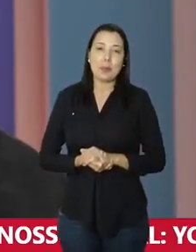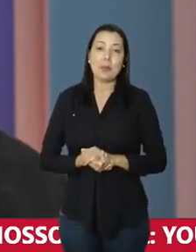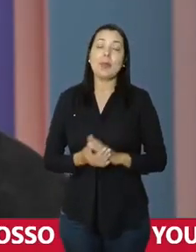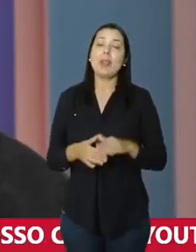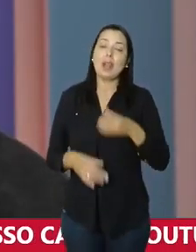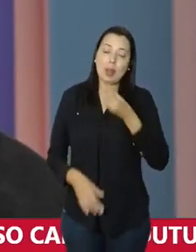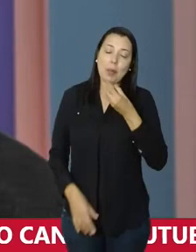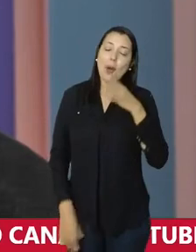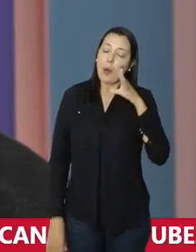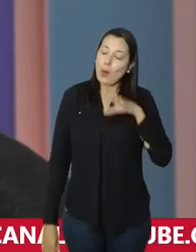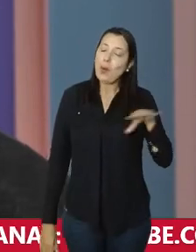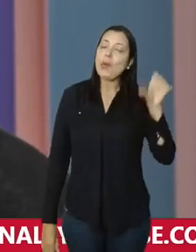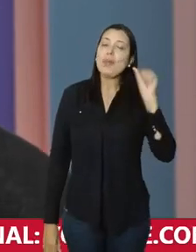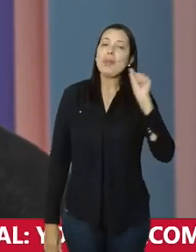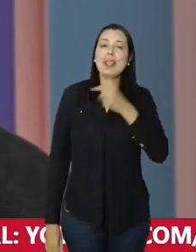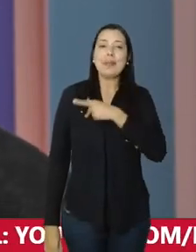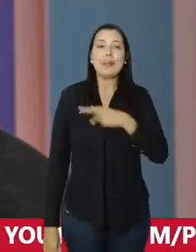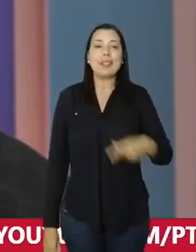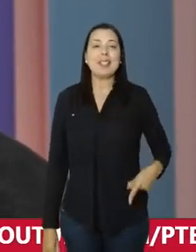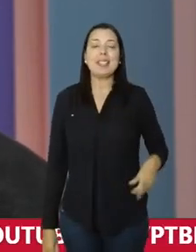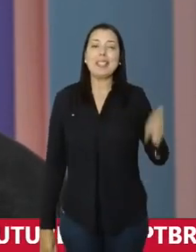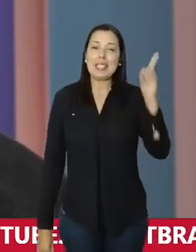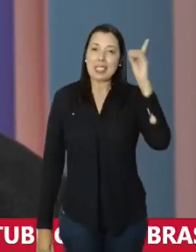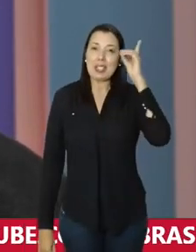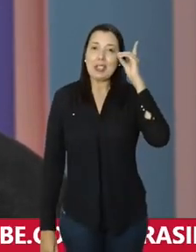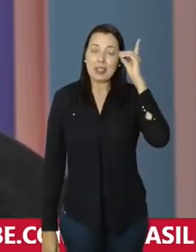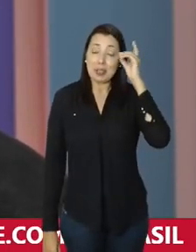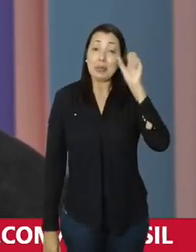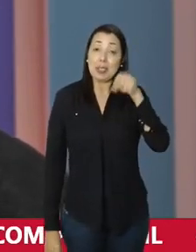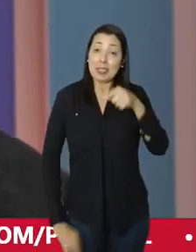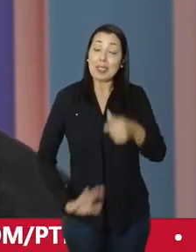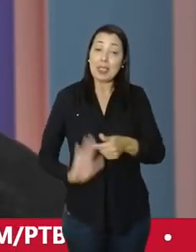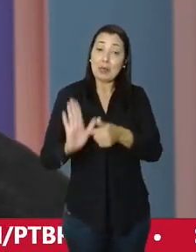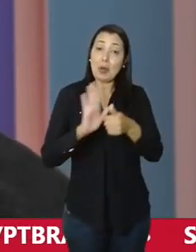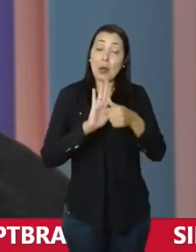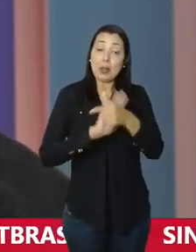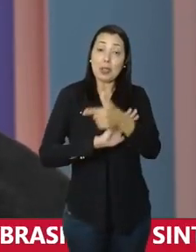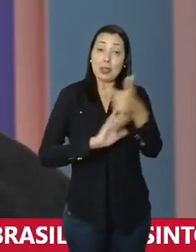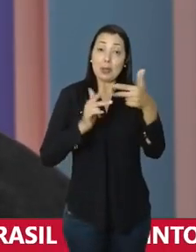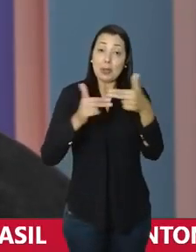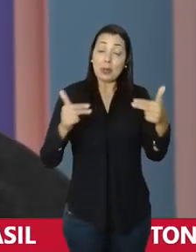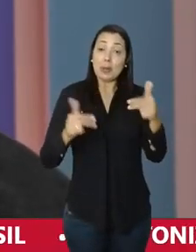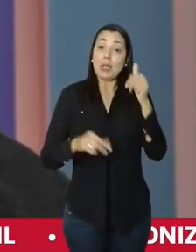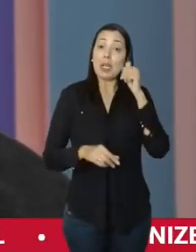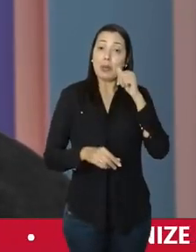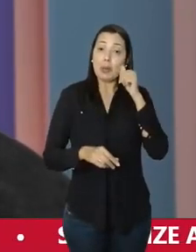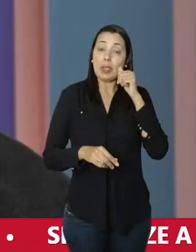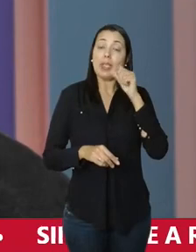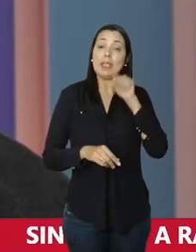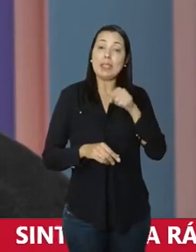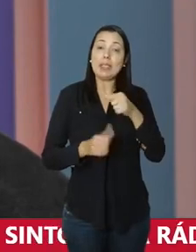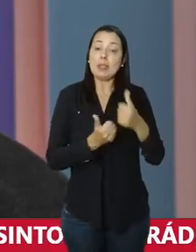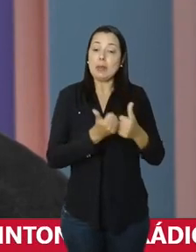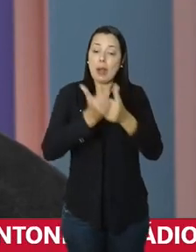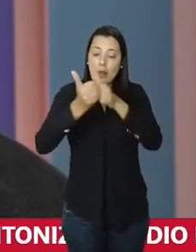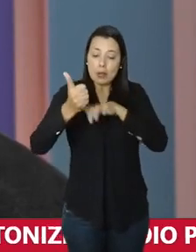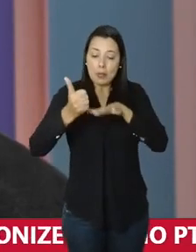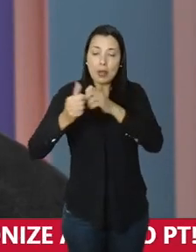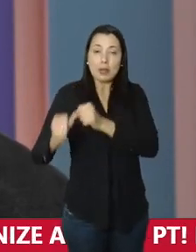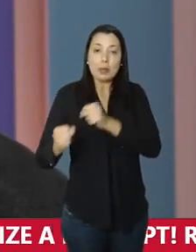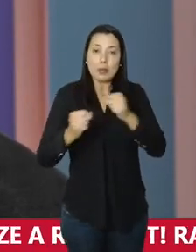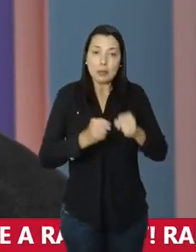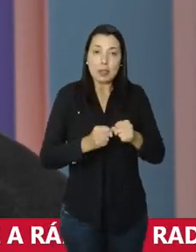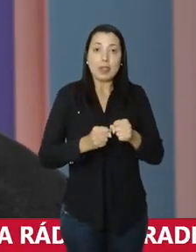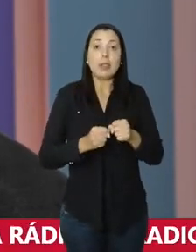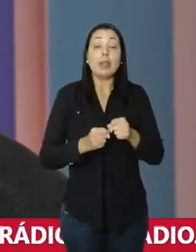Como é bom ouvir a presidenta Dilma Rousseff, e ela mostra duas facetas do que uma mulher, ao ocupar os espaços de poder,